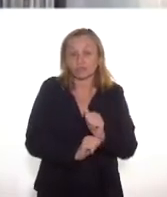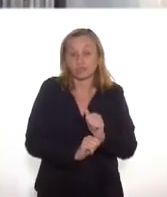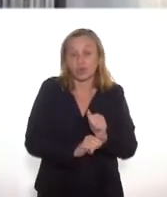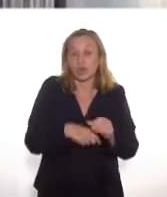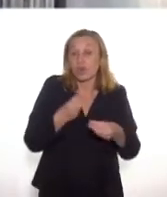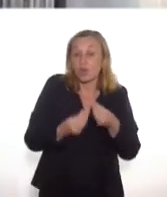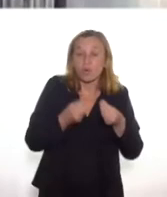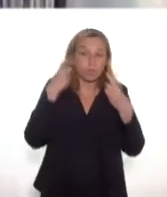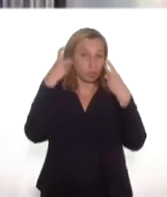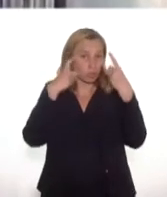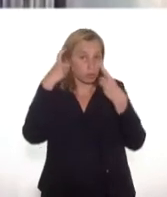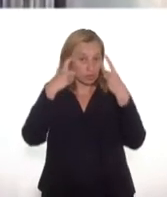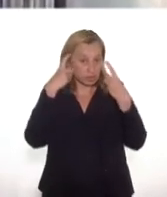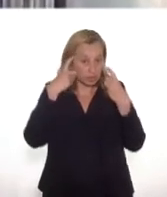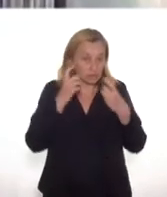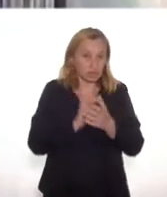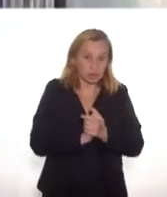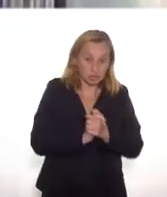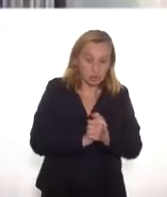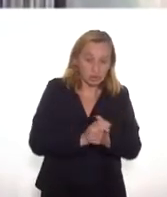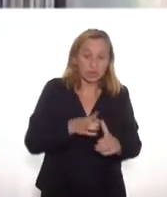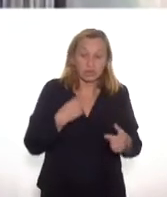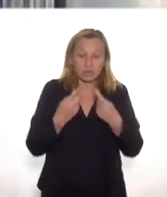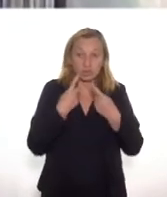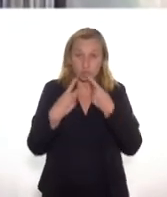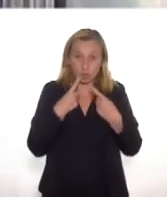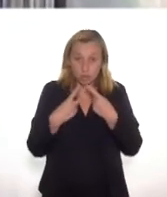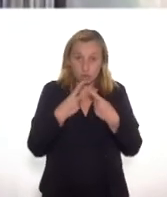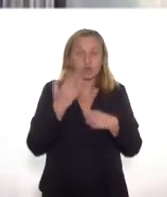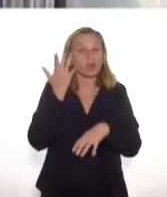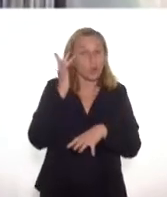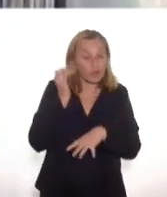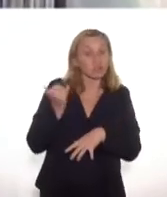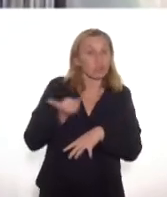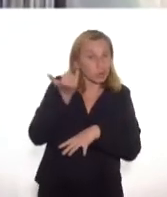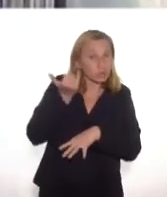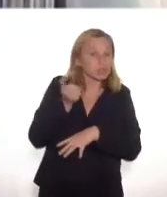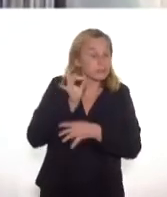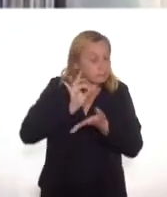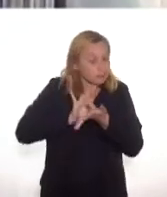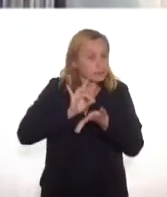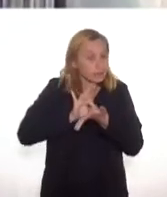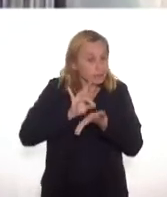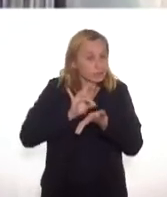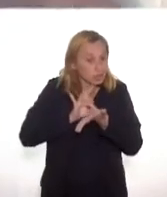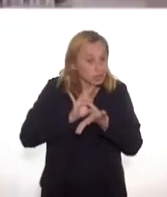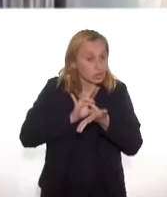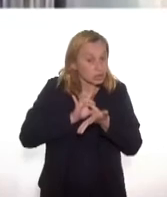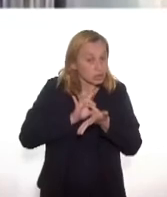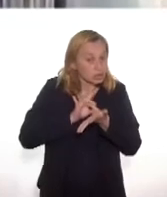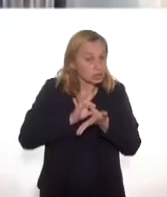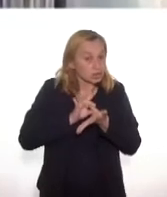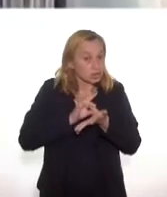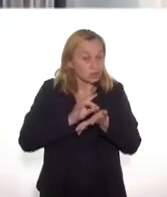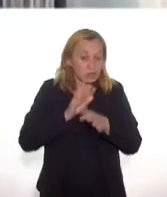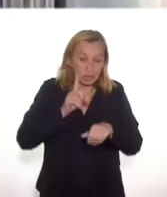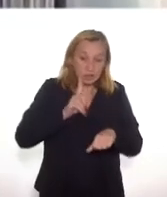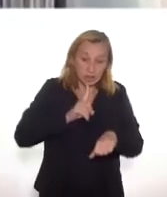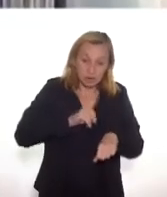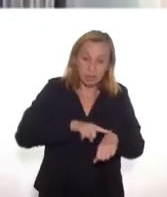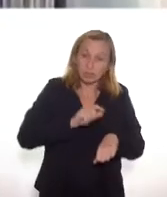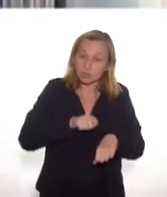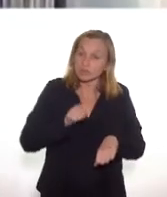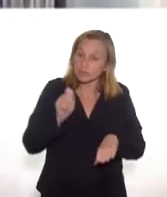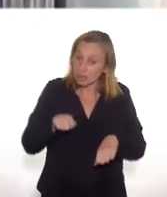como preocupação para isso que a gente está discutindo, eu acho importante realmente a gente dar mais esse tempo que